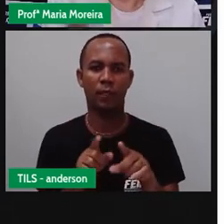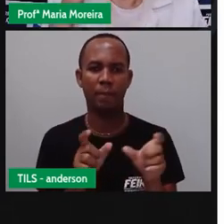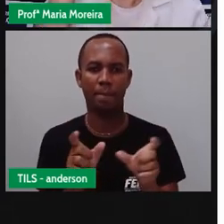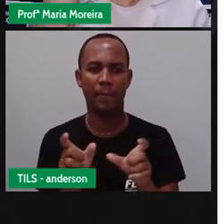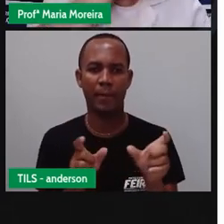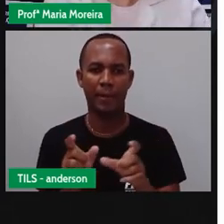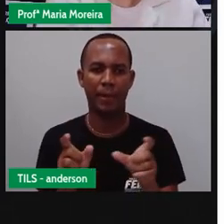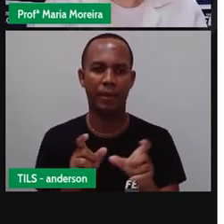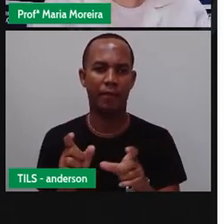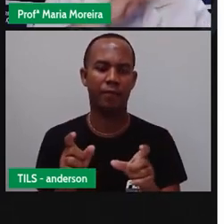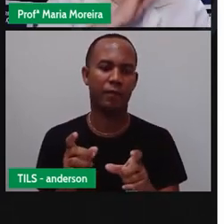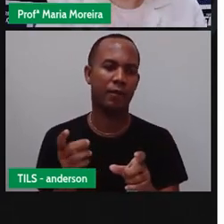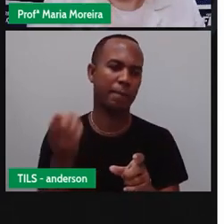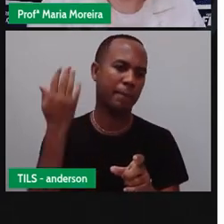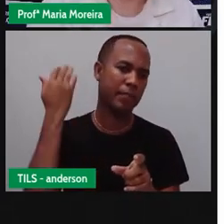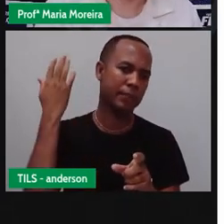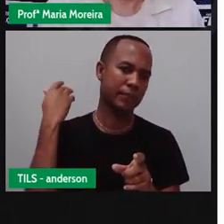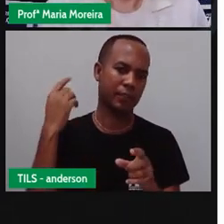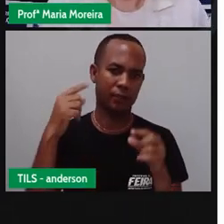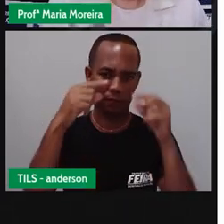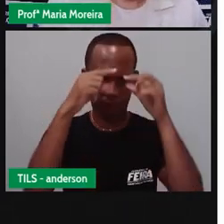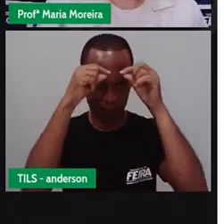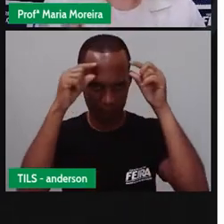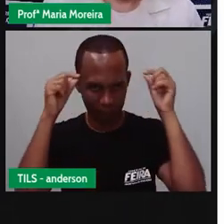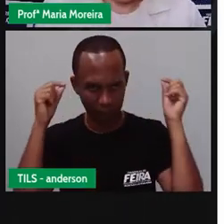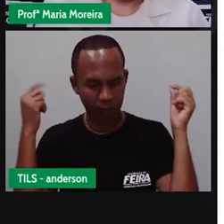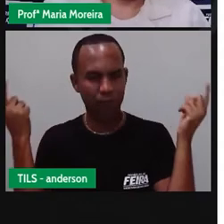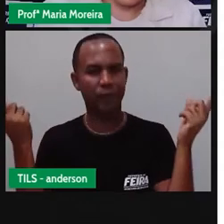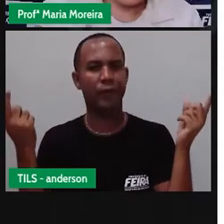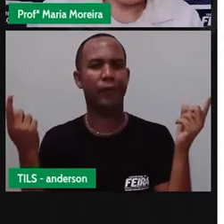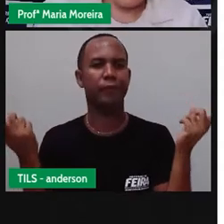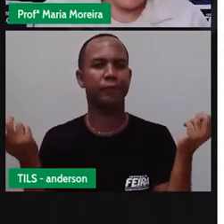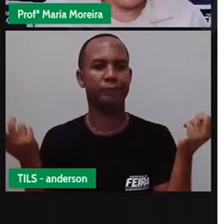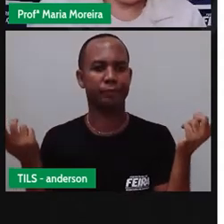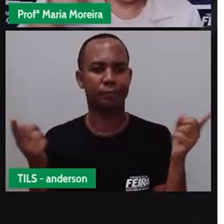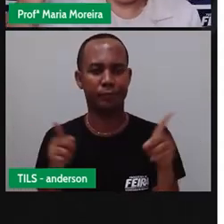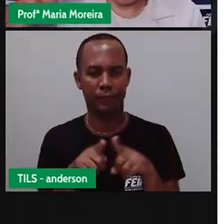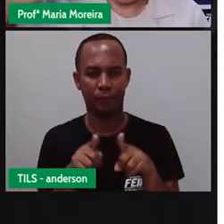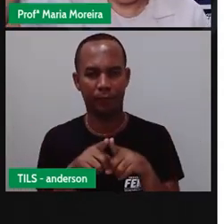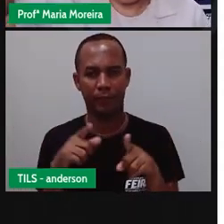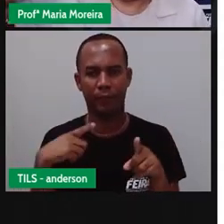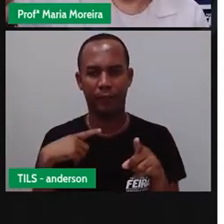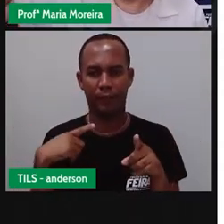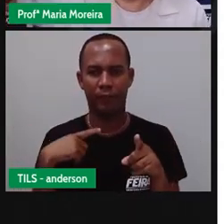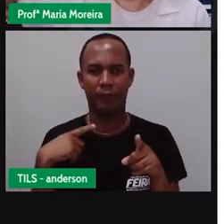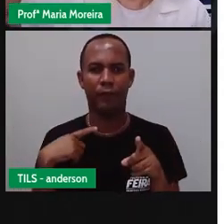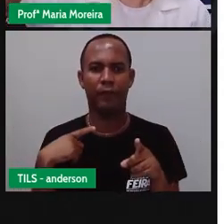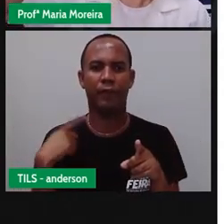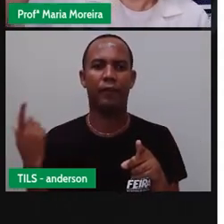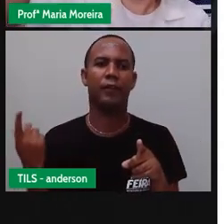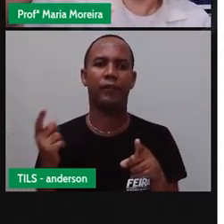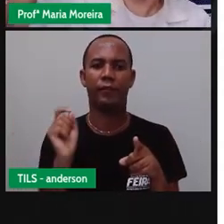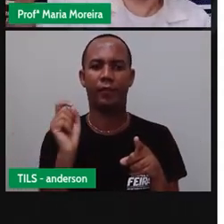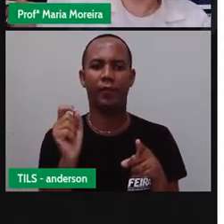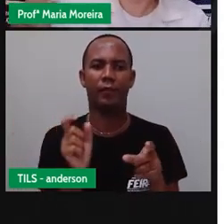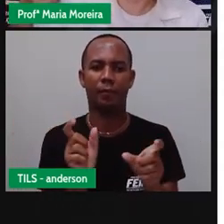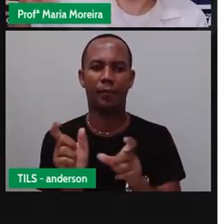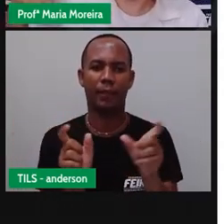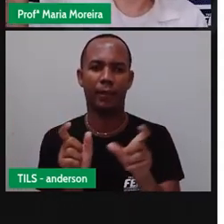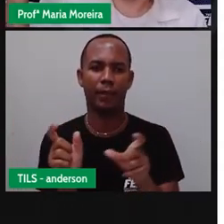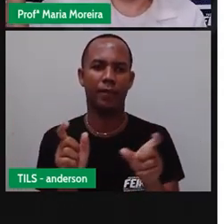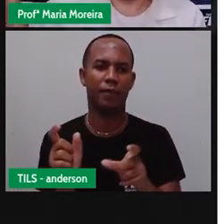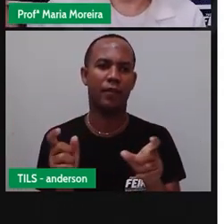palavras que vieram de origem lá do grego e do latim e que essas palavras trazem o h e na sua composição porque são